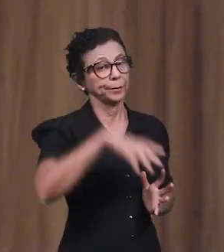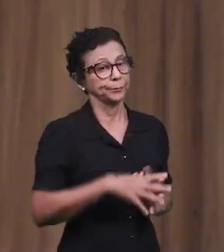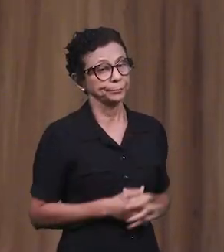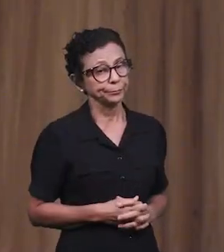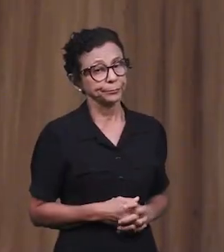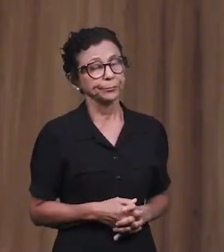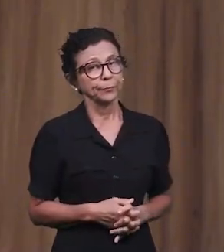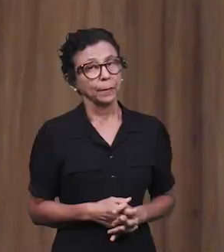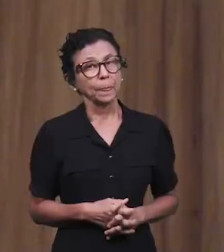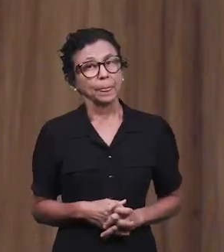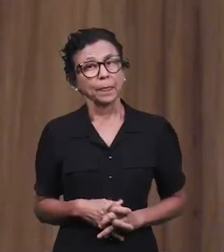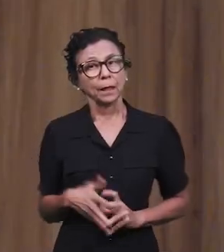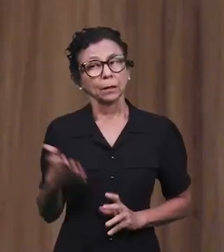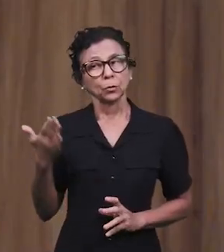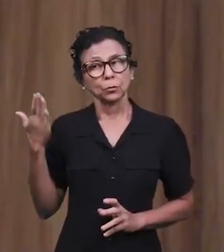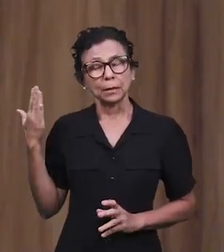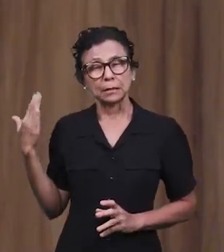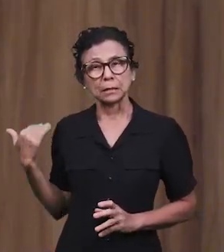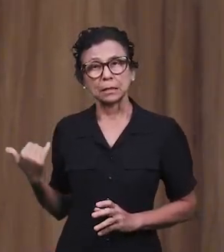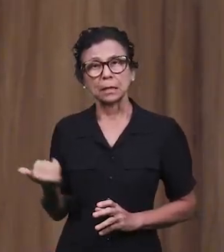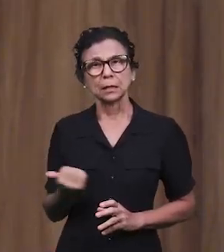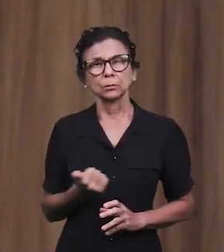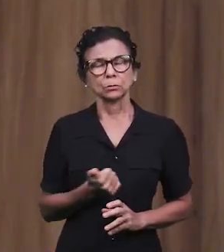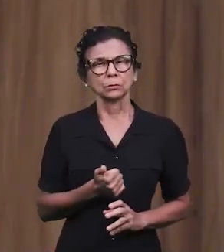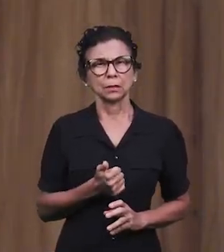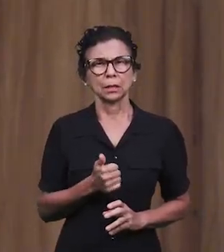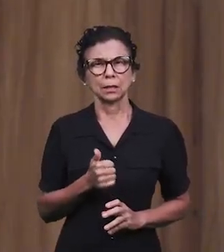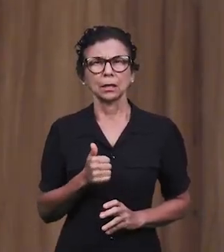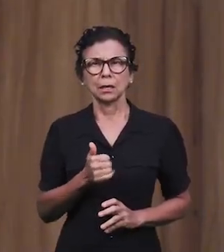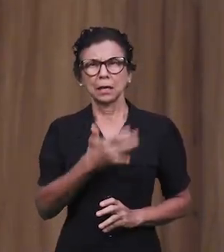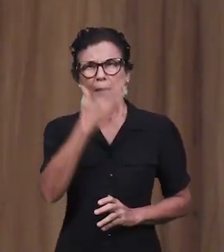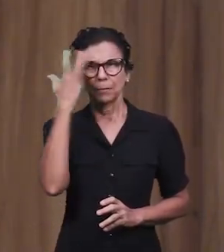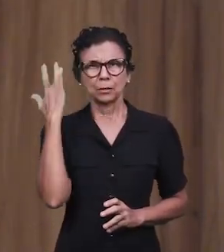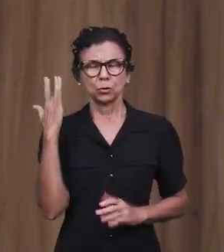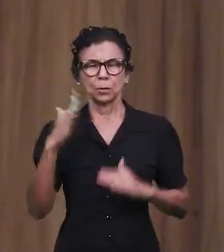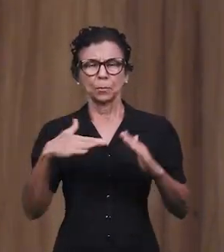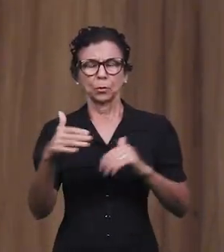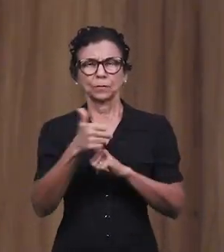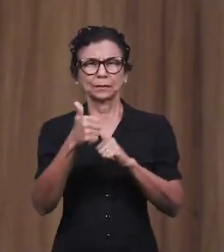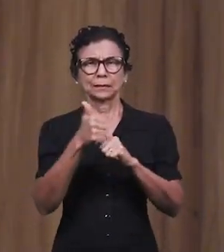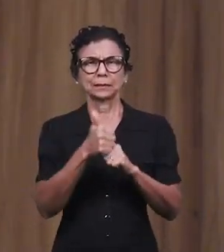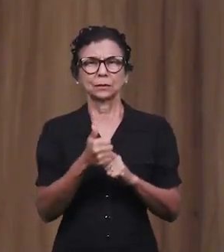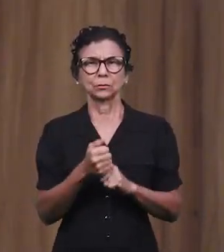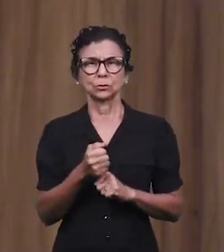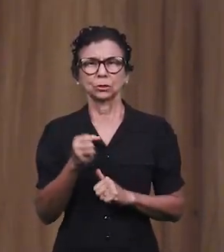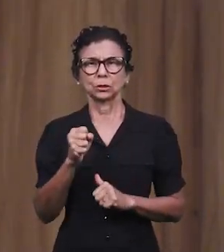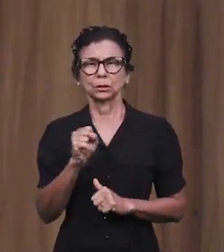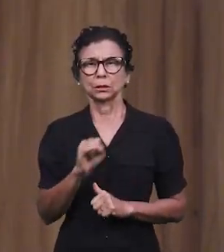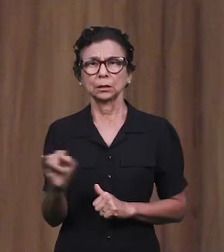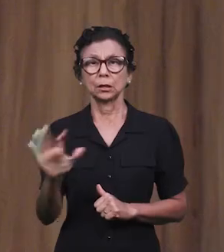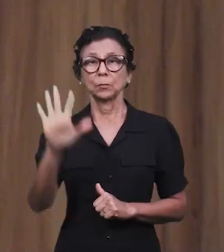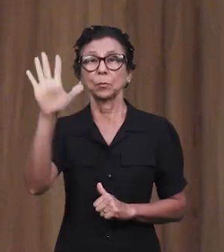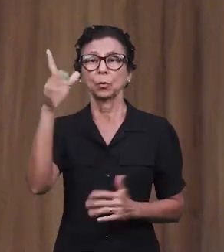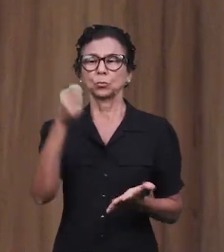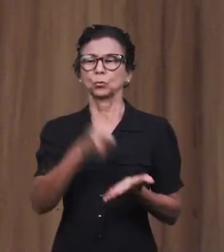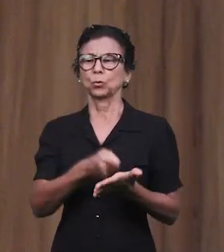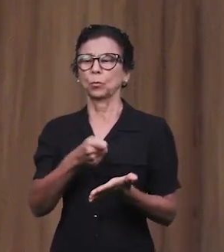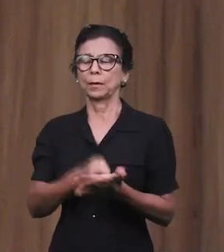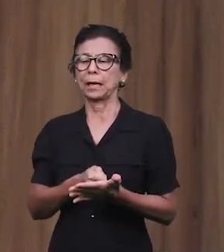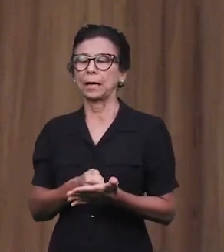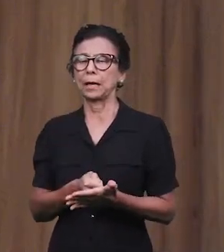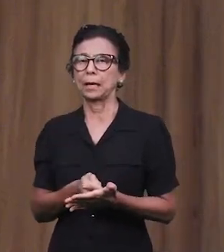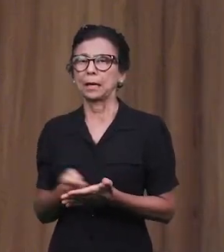de impostos, na época, eram muito rejeitados pelo povo. É de se esperar esse tipo de